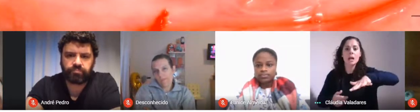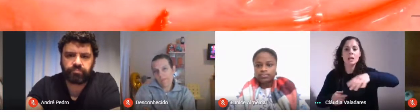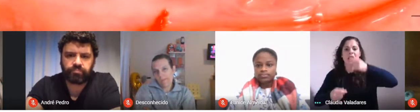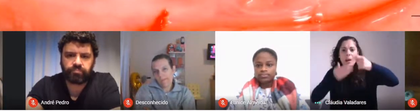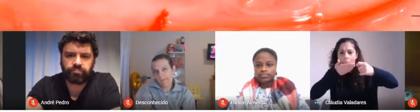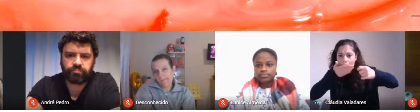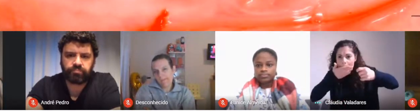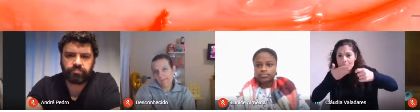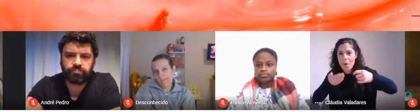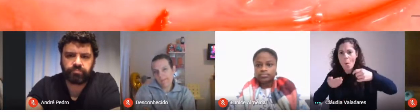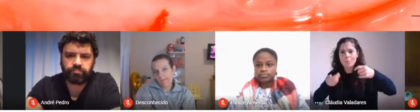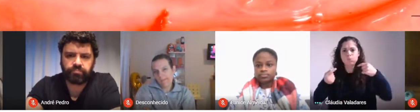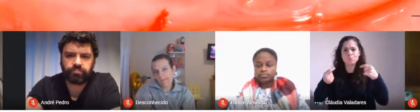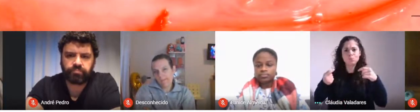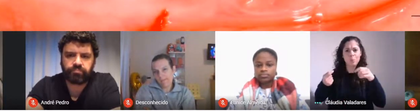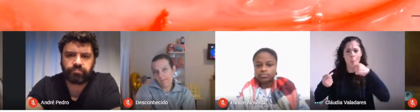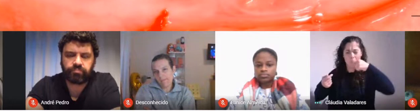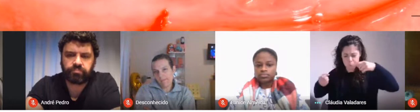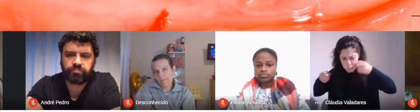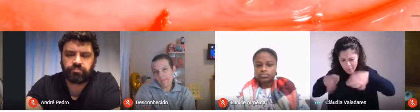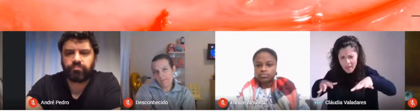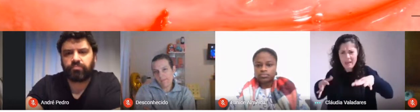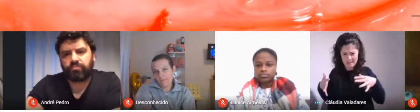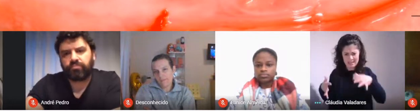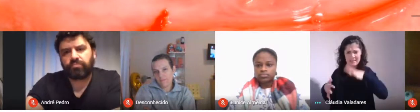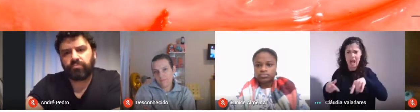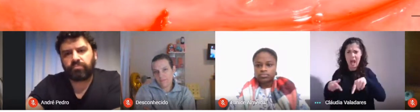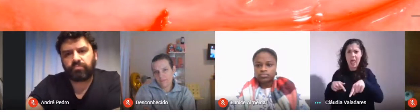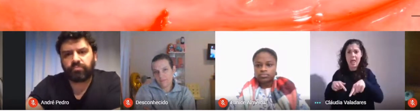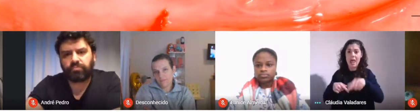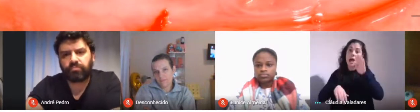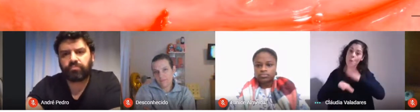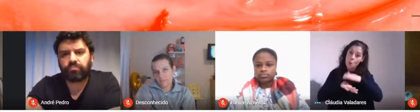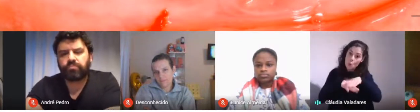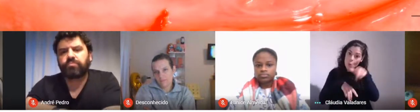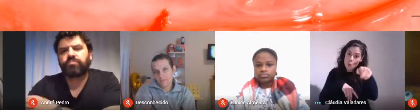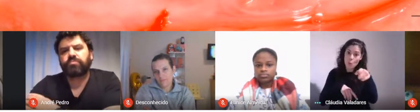exemplo, a escovar os dentes. É muito comum.